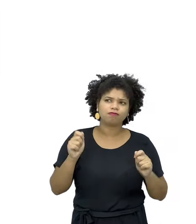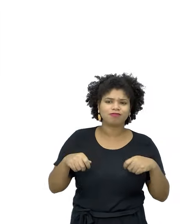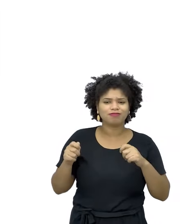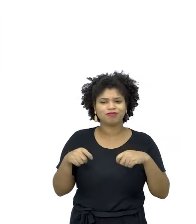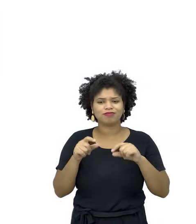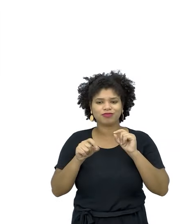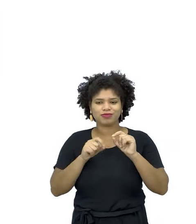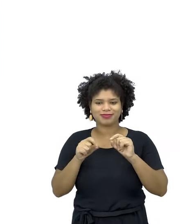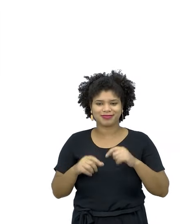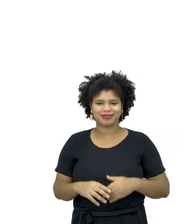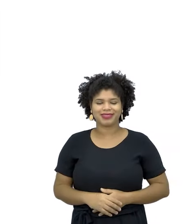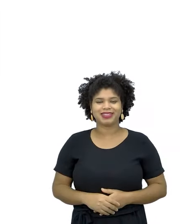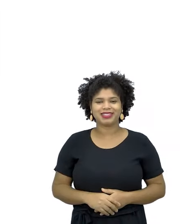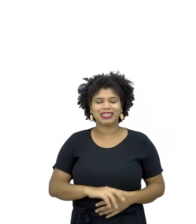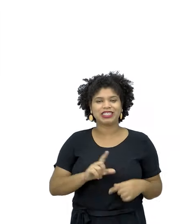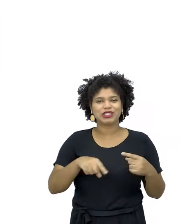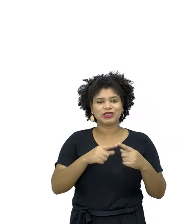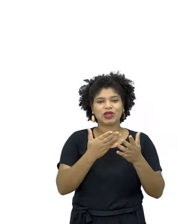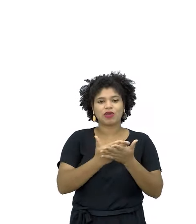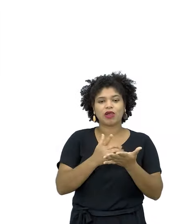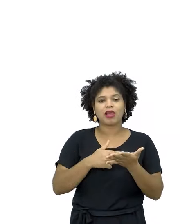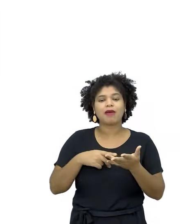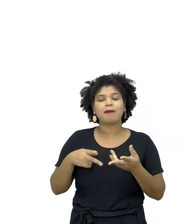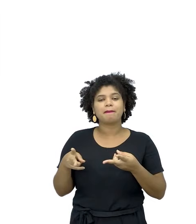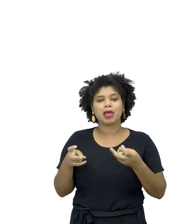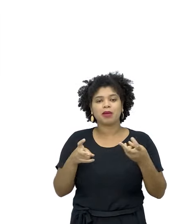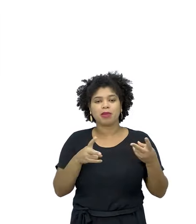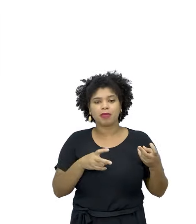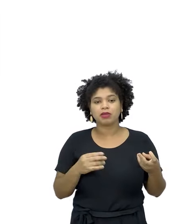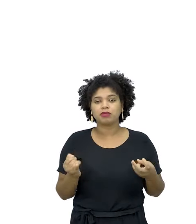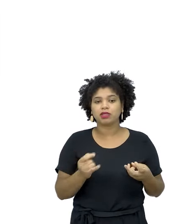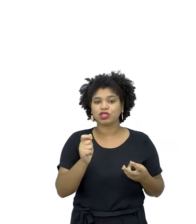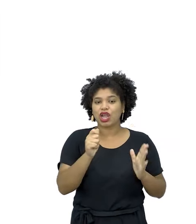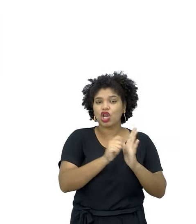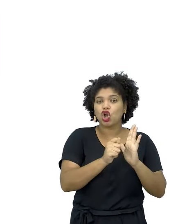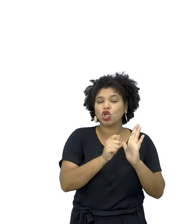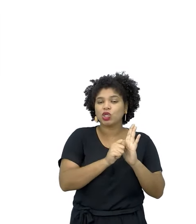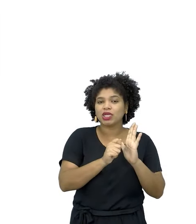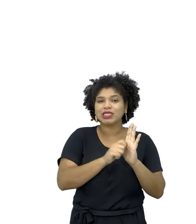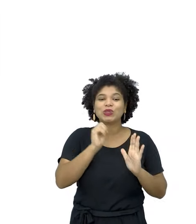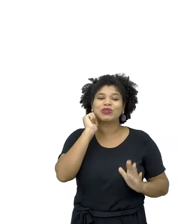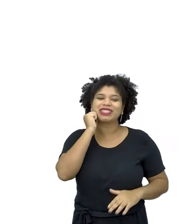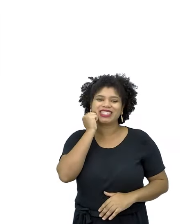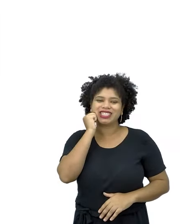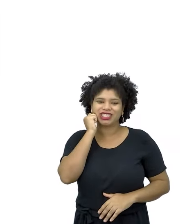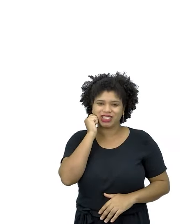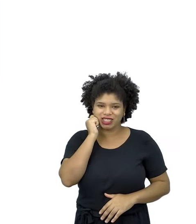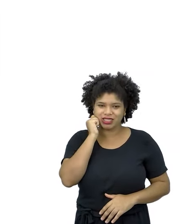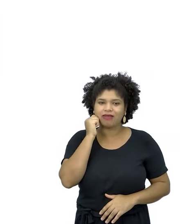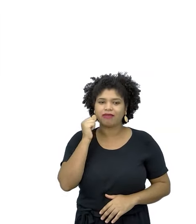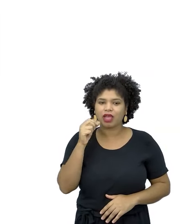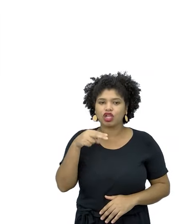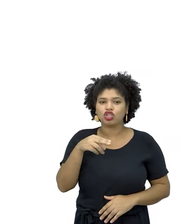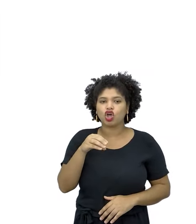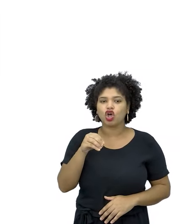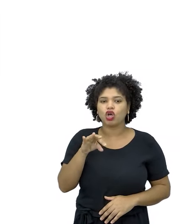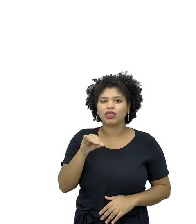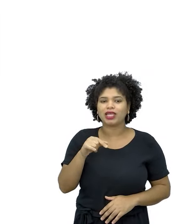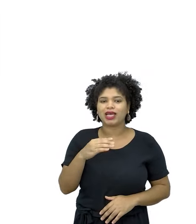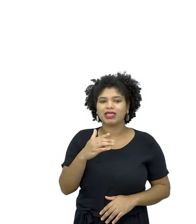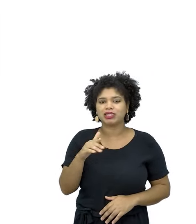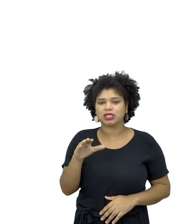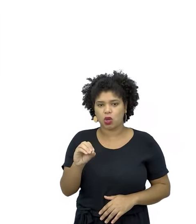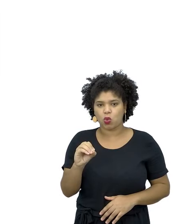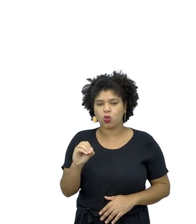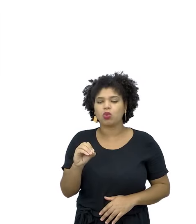potencialização. Objetivos da aula: reconhecer o valor da notação científica para a expressão de grandezas com valores muito grandes ou